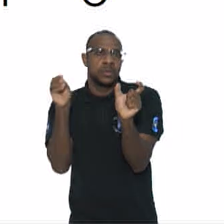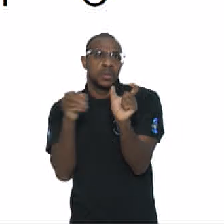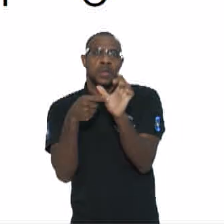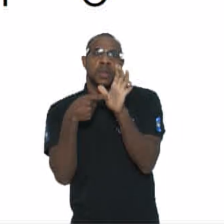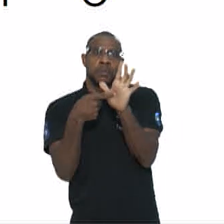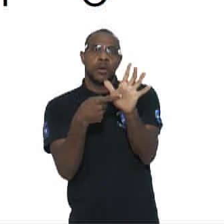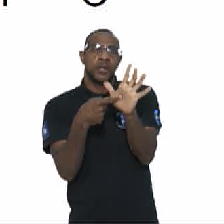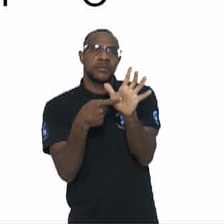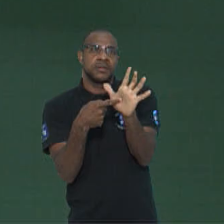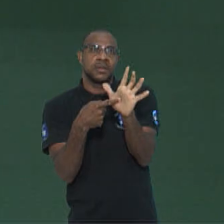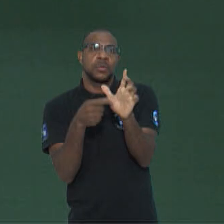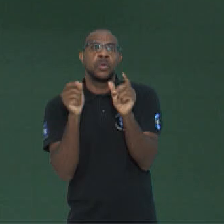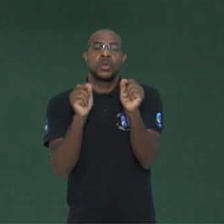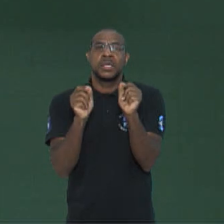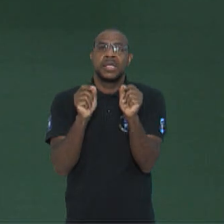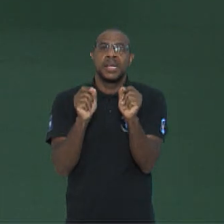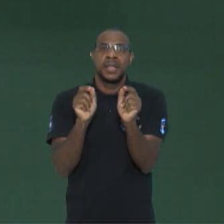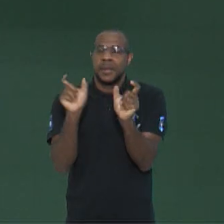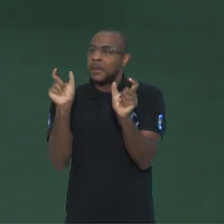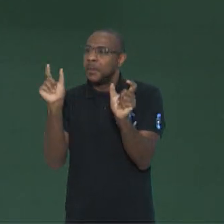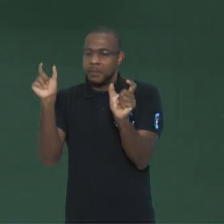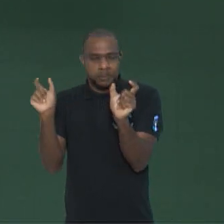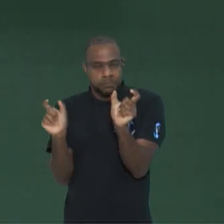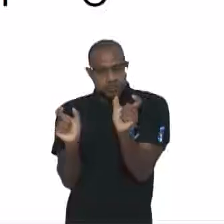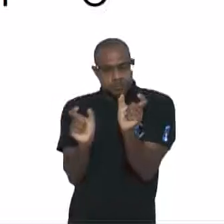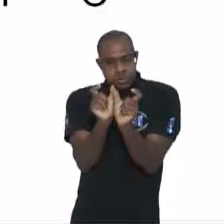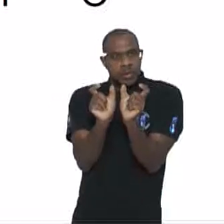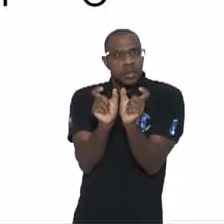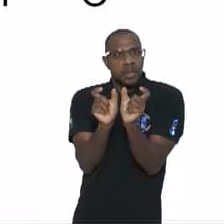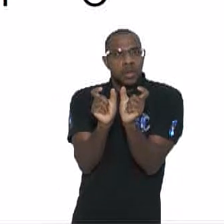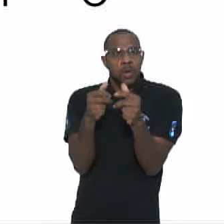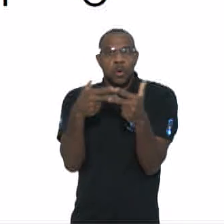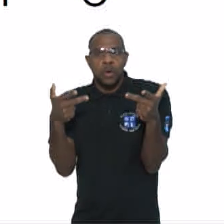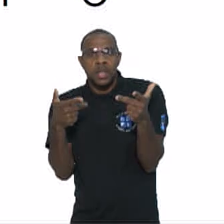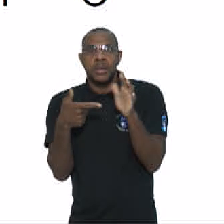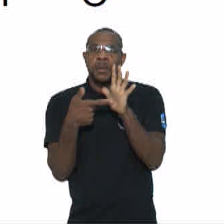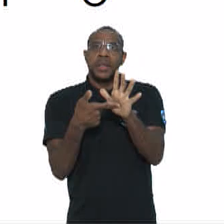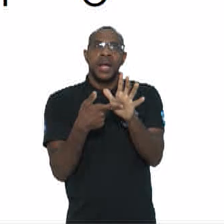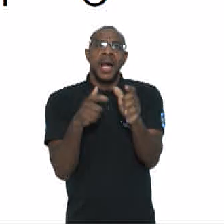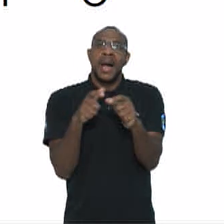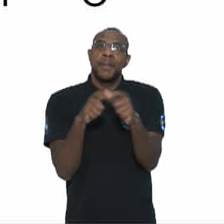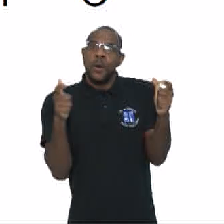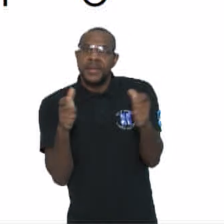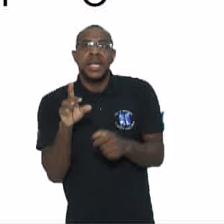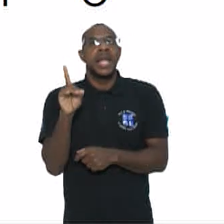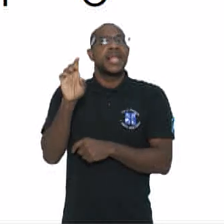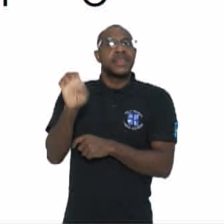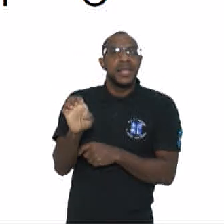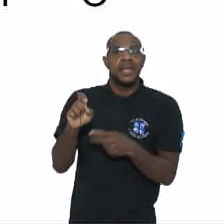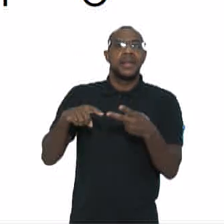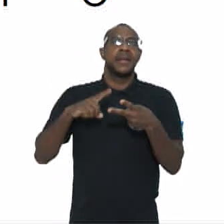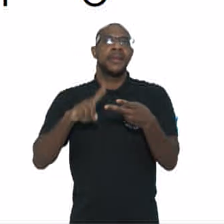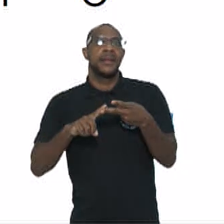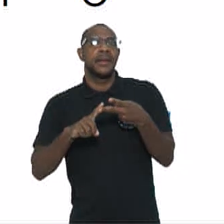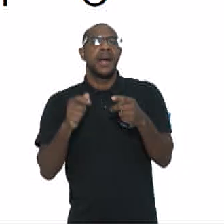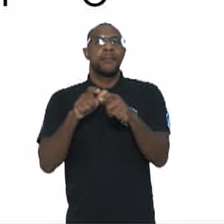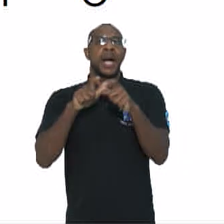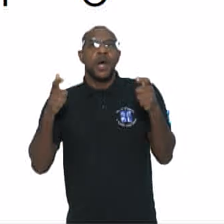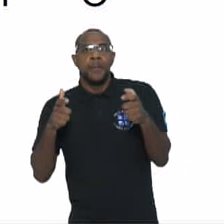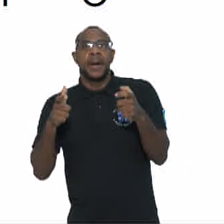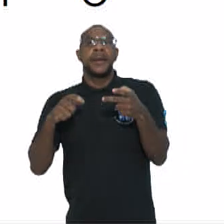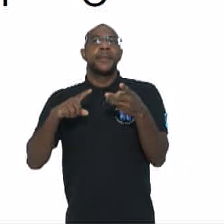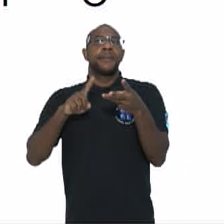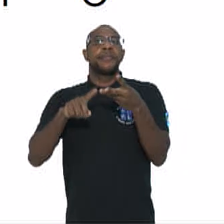né? Então, parte de alguma coisa, representadas por a maioria de, a maior parte de,